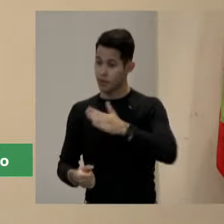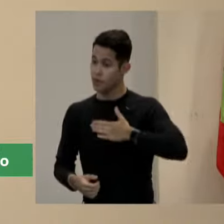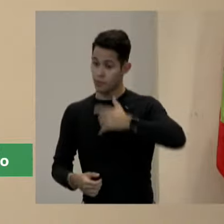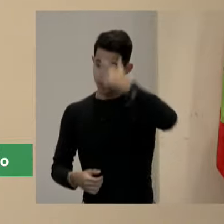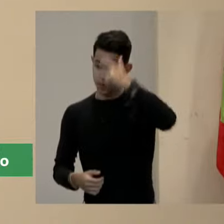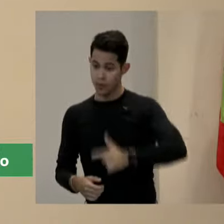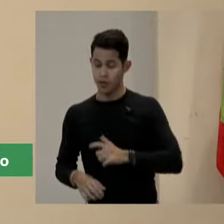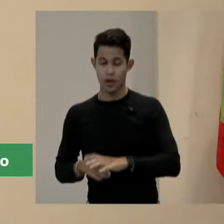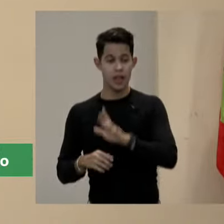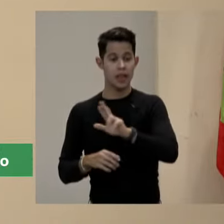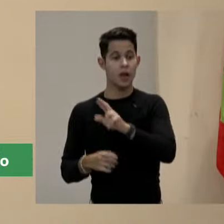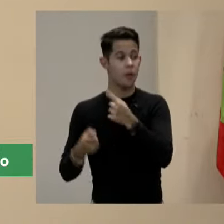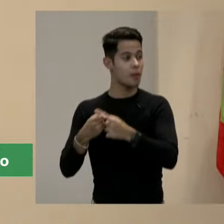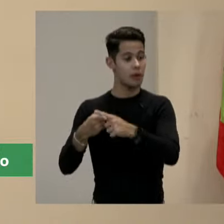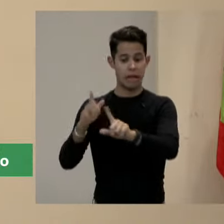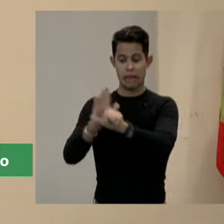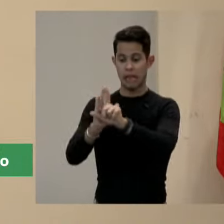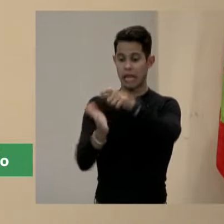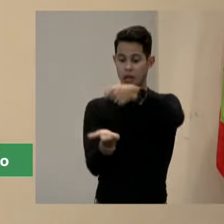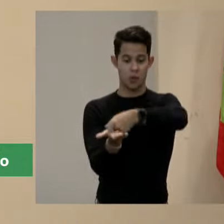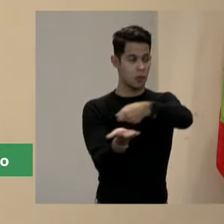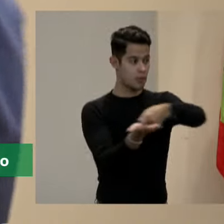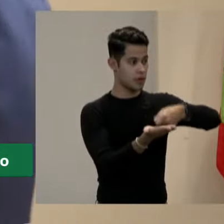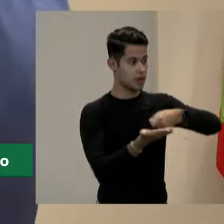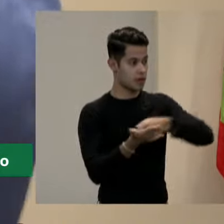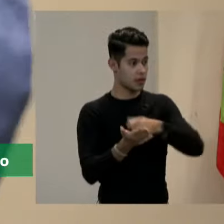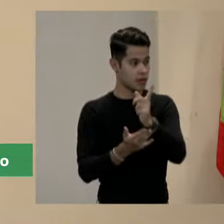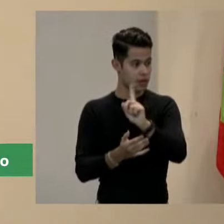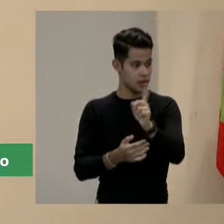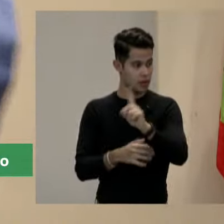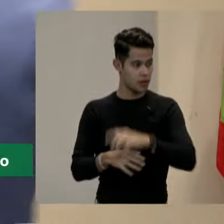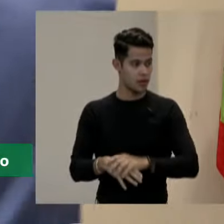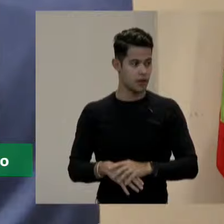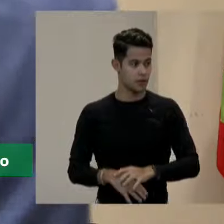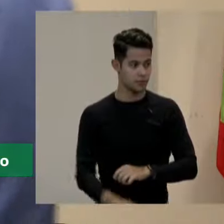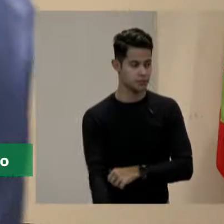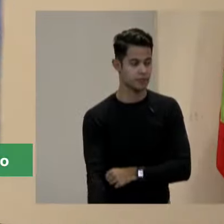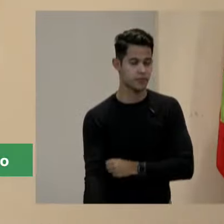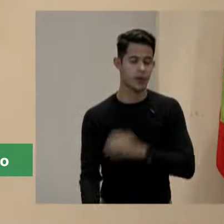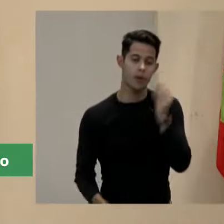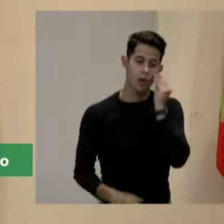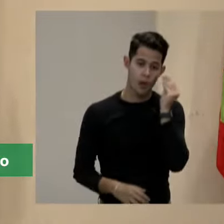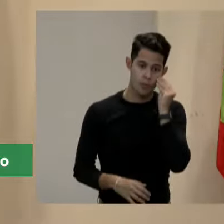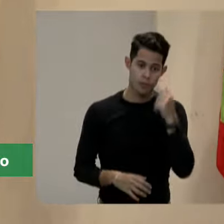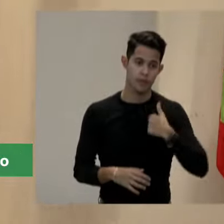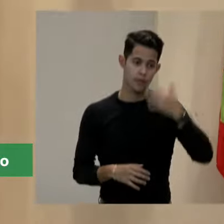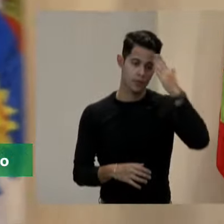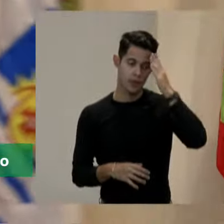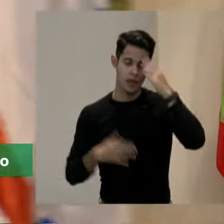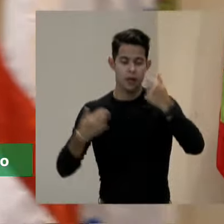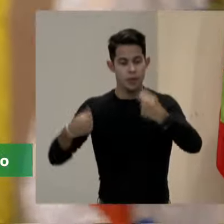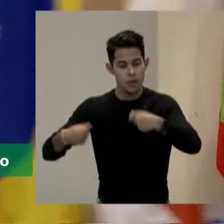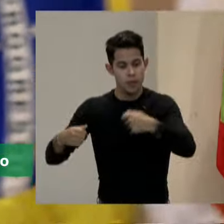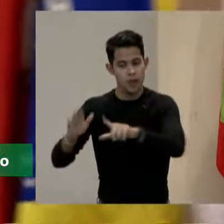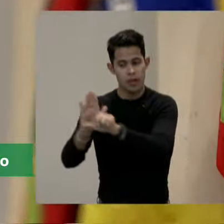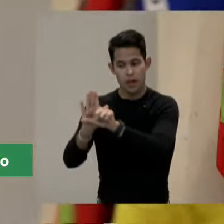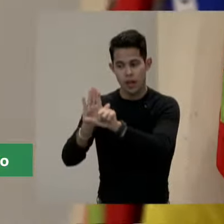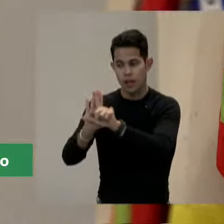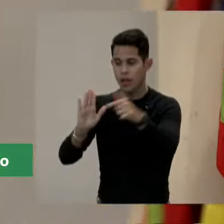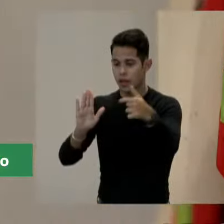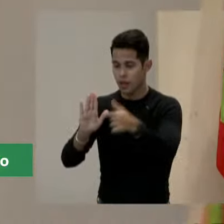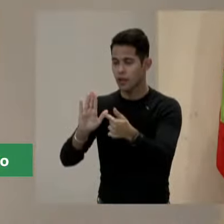Não por uma imposição legal. É claro que eu reconheço que precisa a lei ser cumprida e a legislação